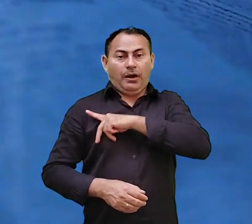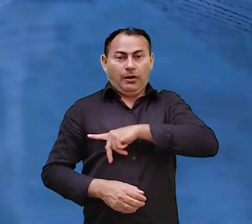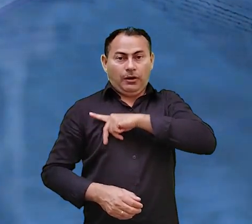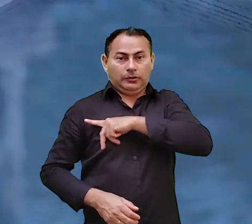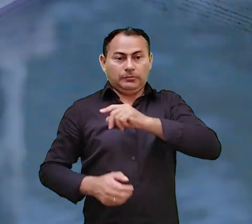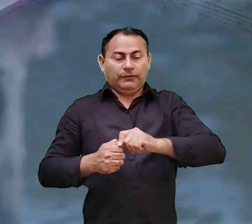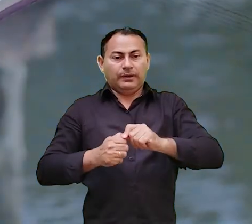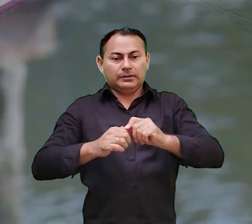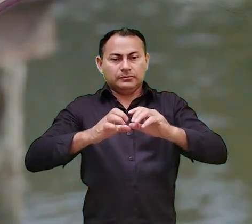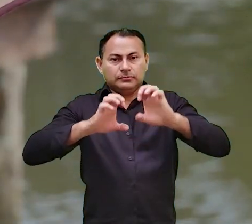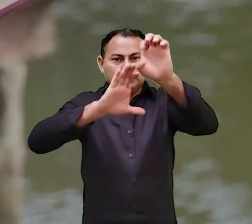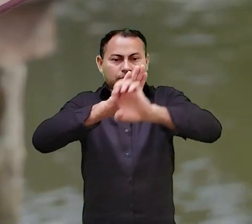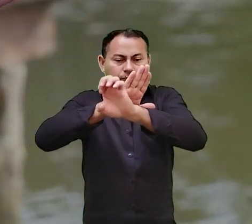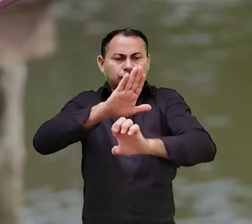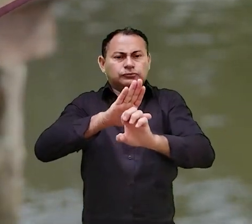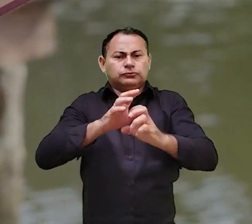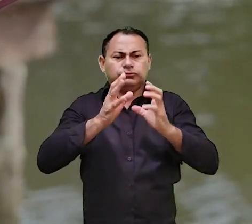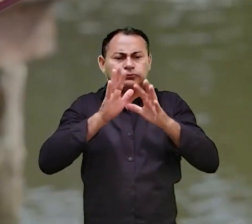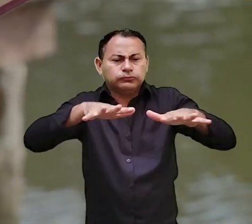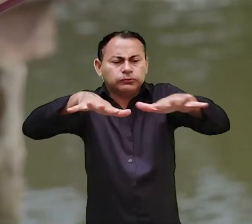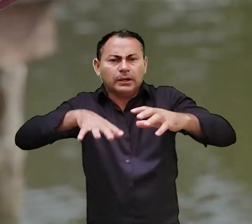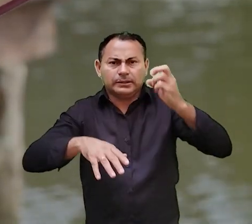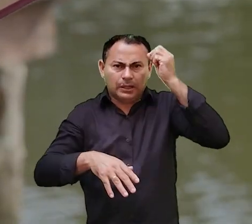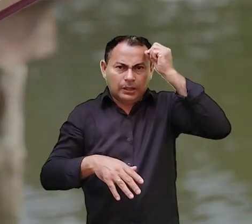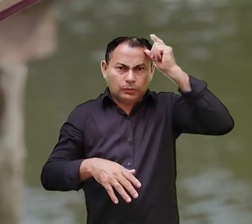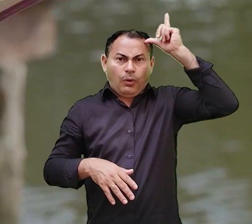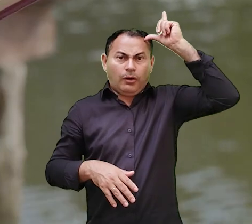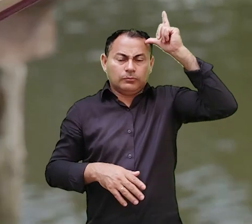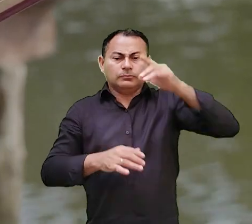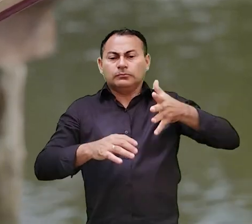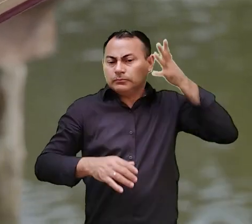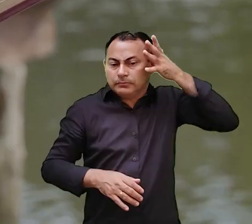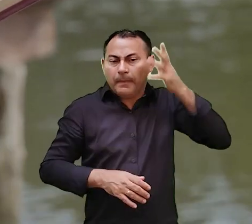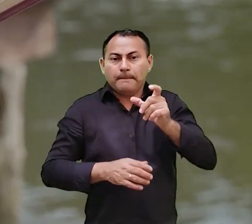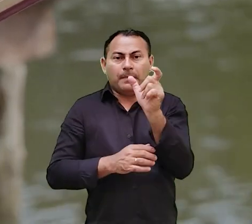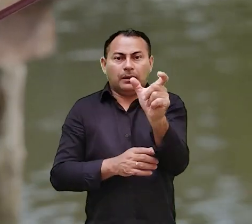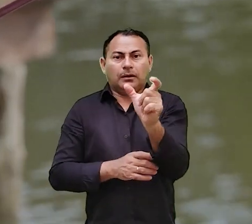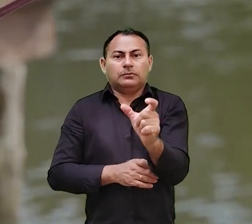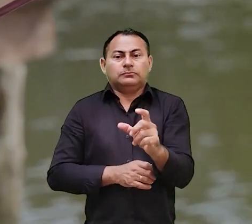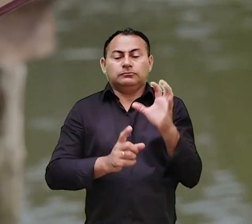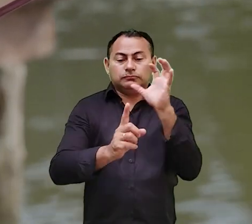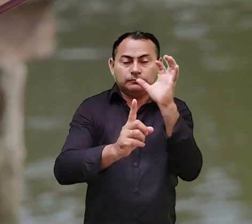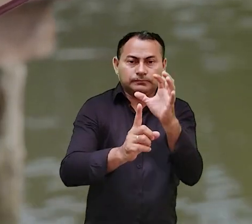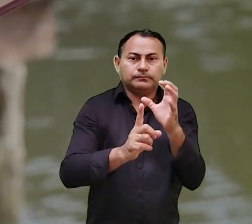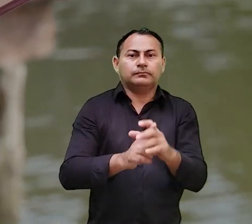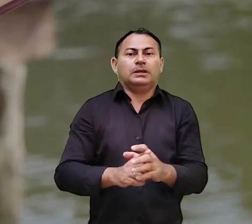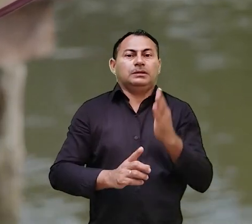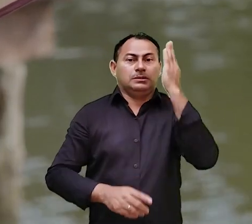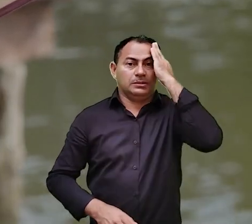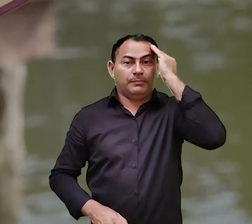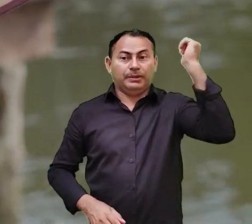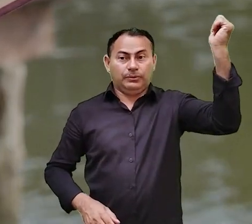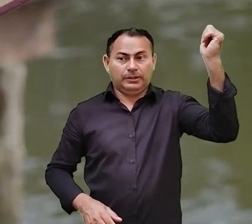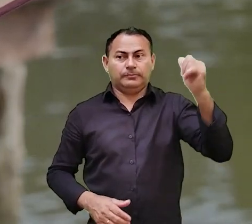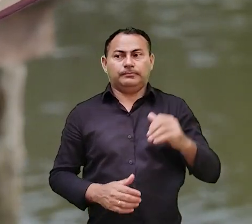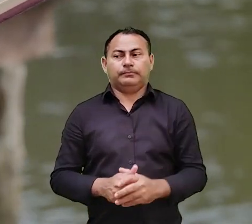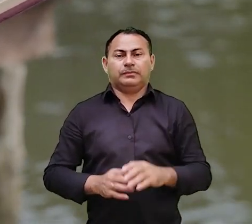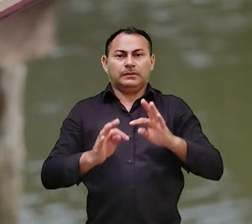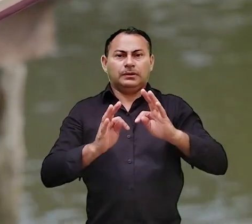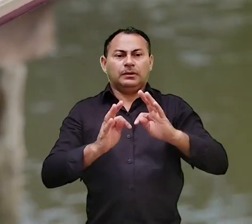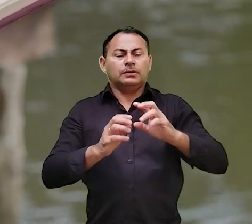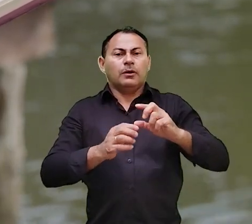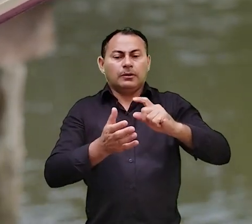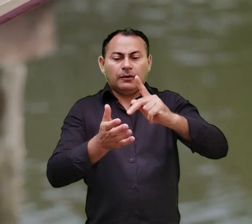fazer do Evangelho uma panaceia intelectual. Ele usou a pregação de palavras persuasivas e de